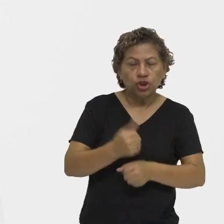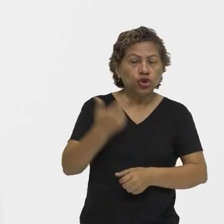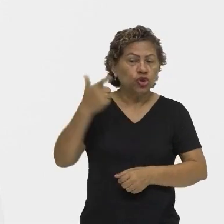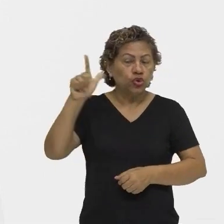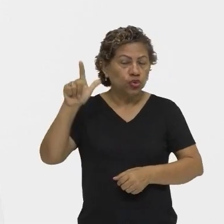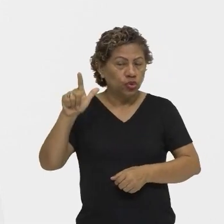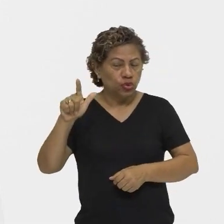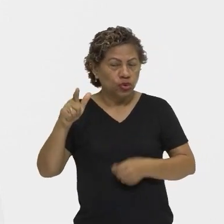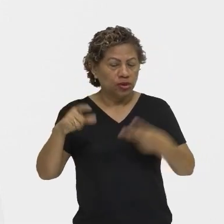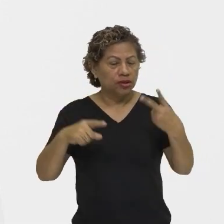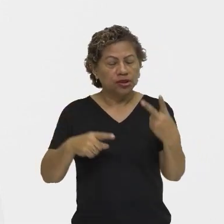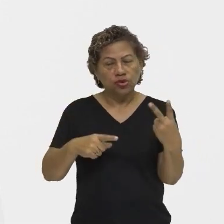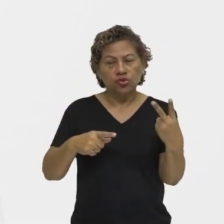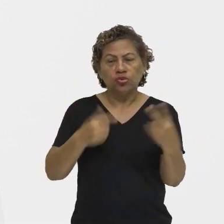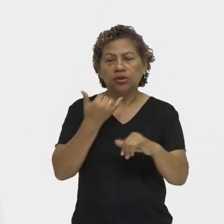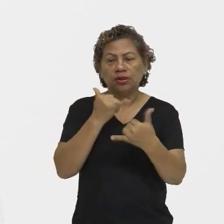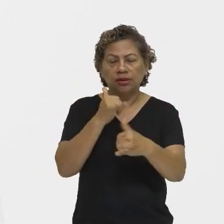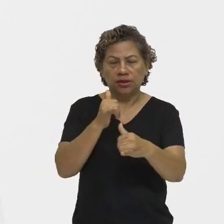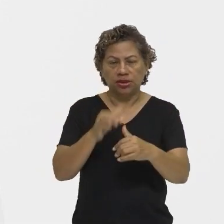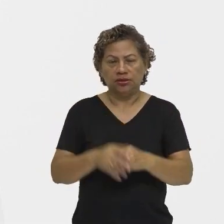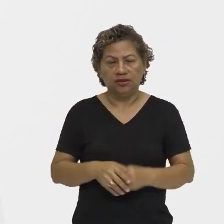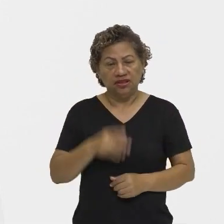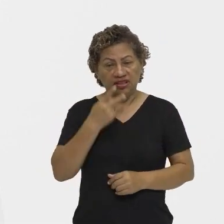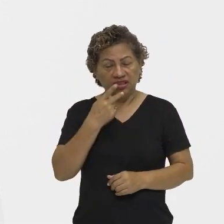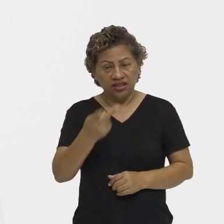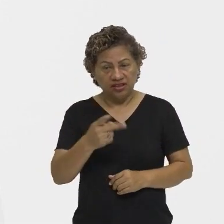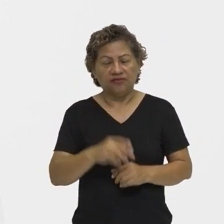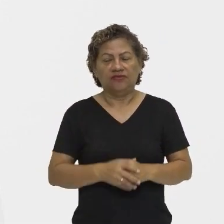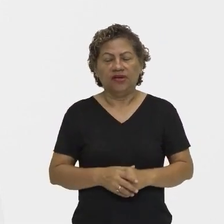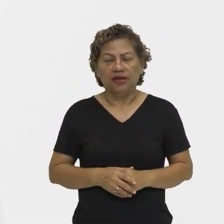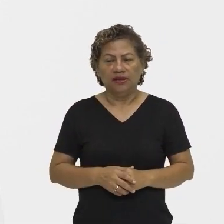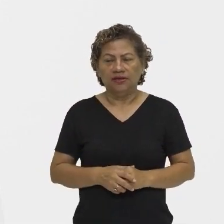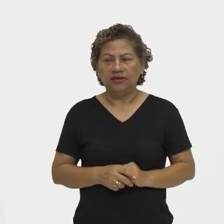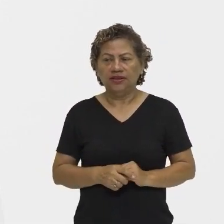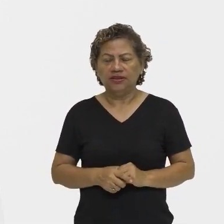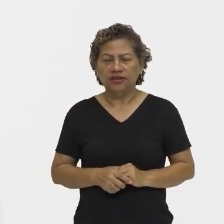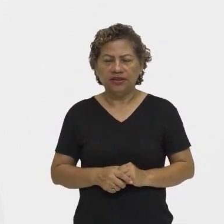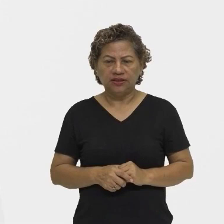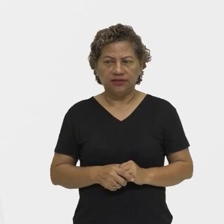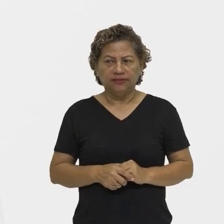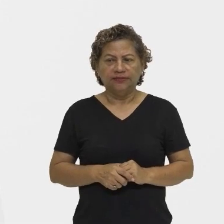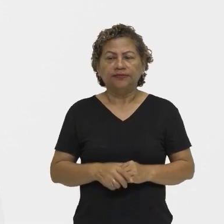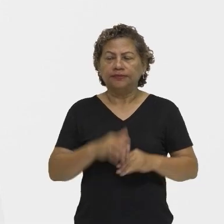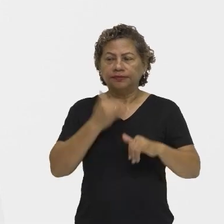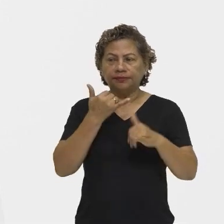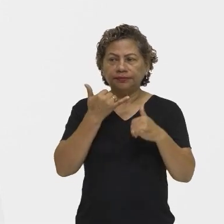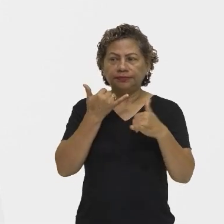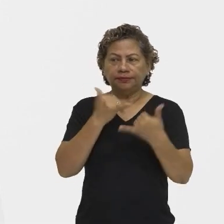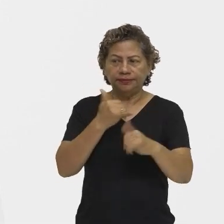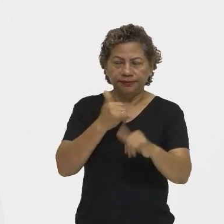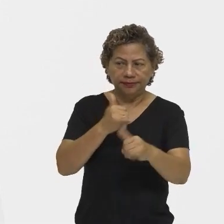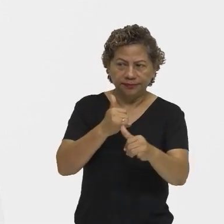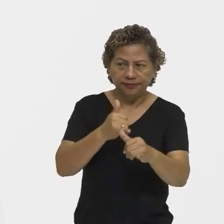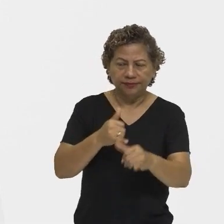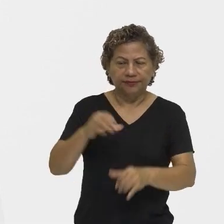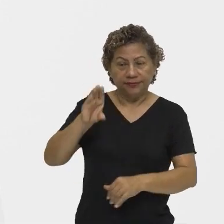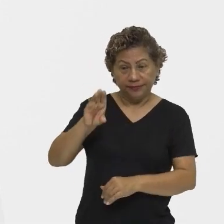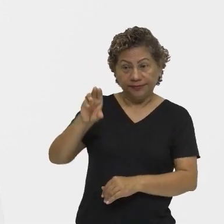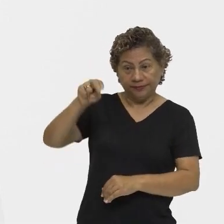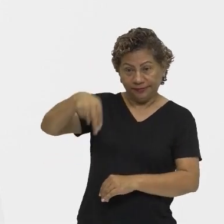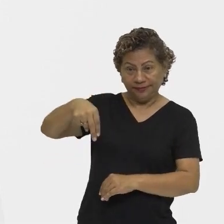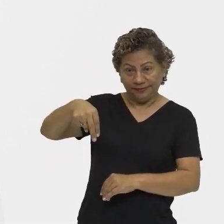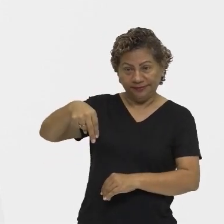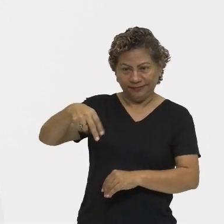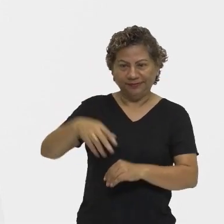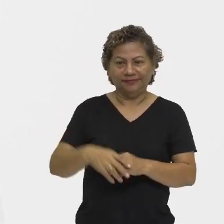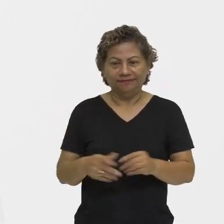formas de energia, que nós chamamos de energia cinética e energia potencial, que um